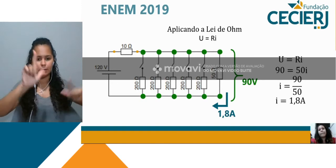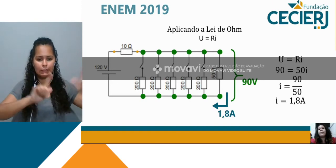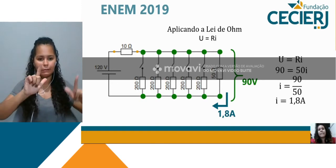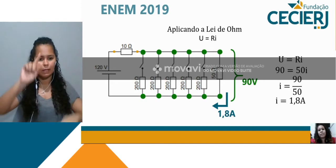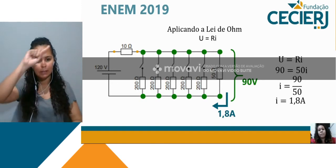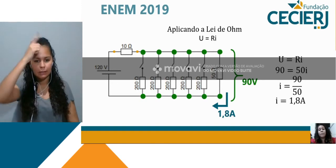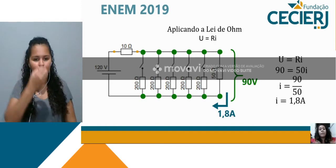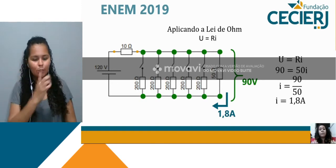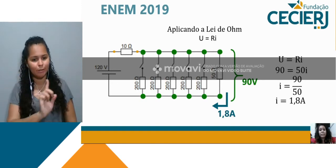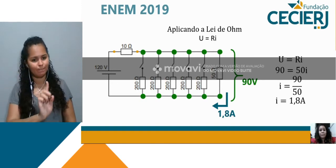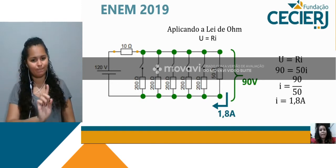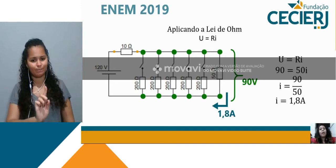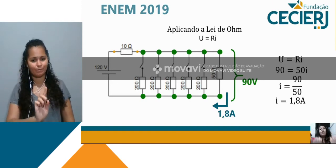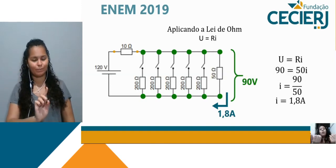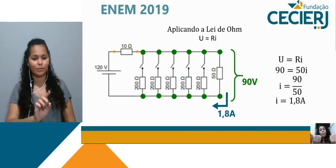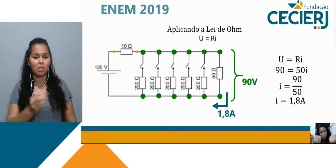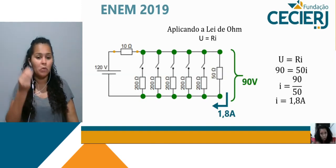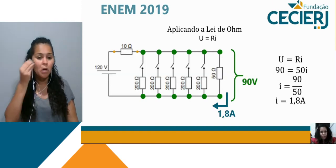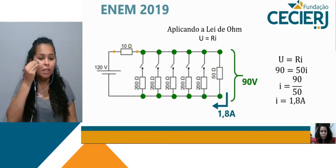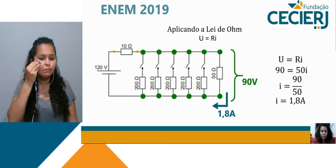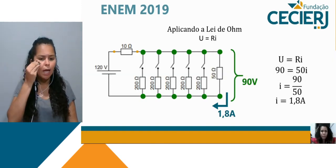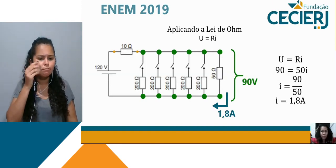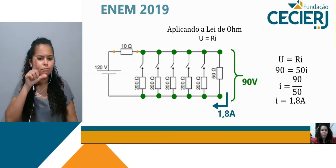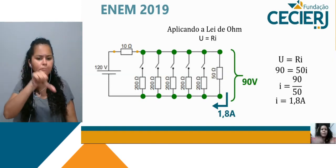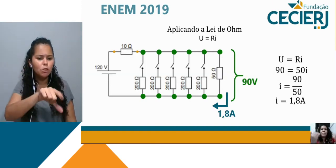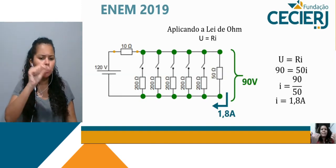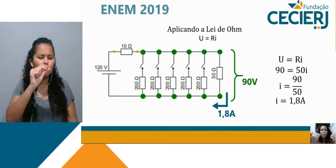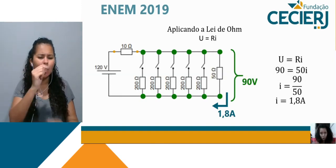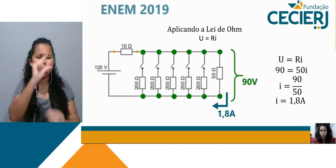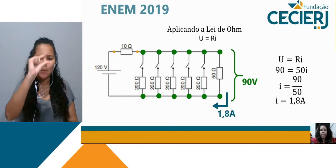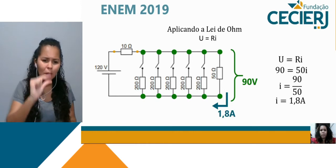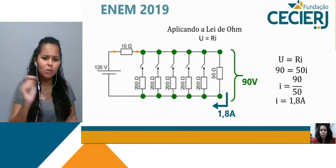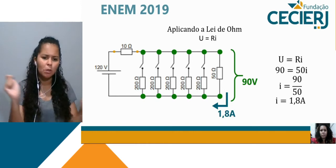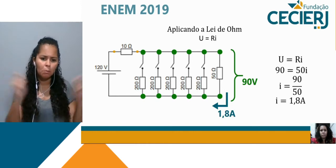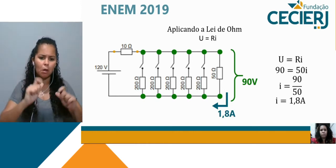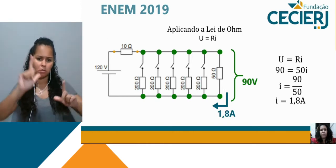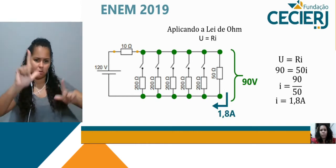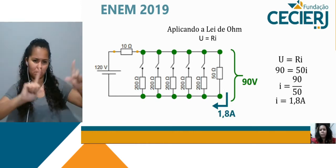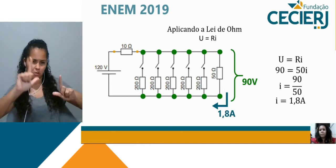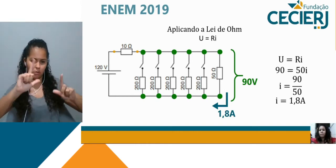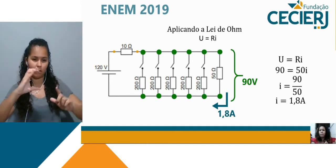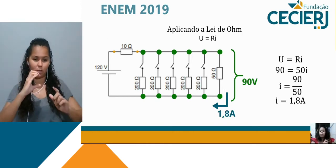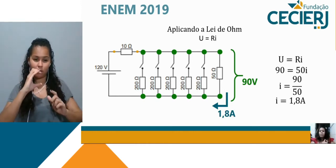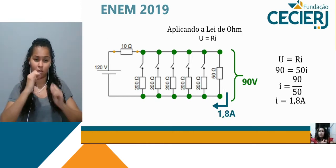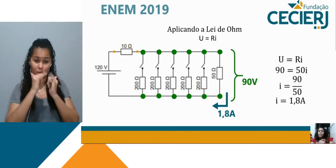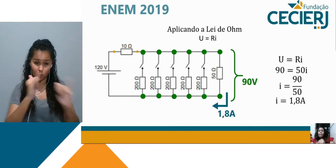ideia inteligente. Eu vou tentar pegar o menor valor possível para que passe a menor corrente possível, tá bom?